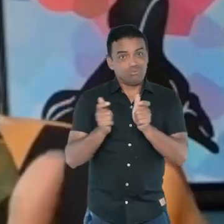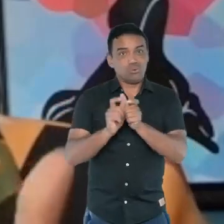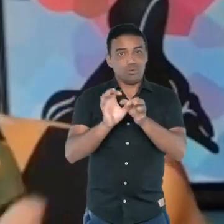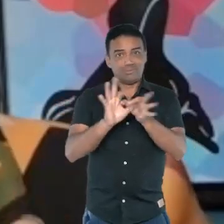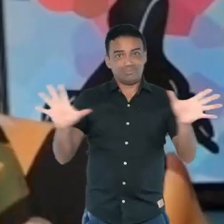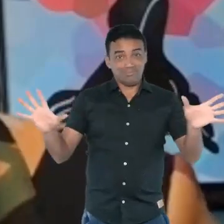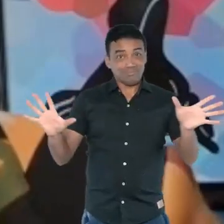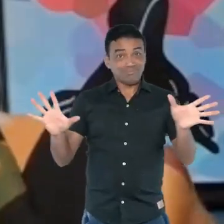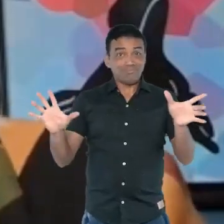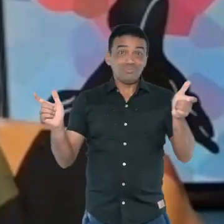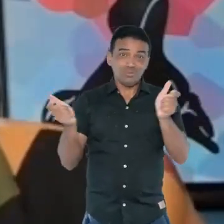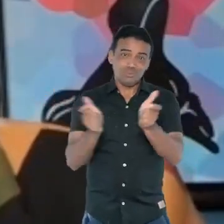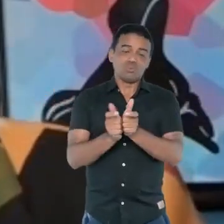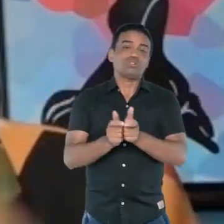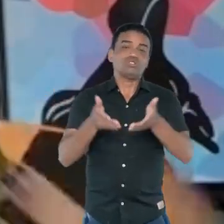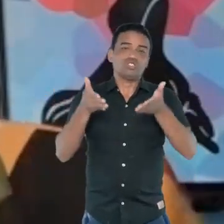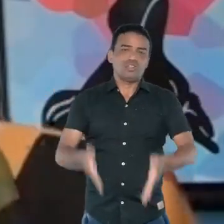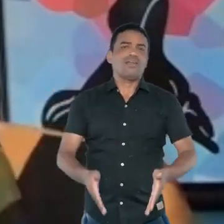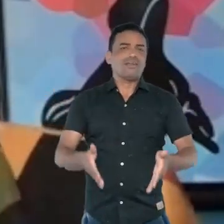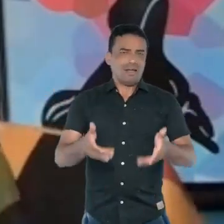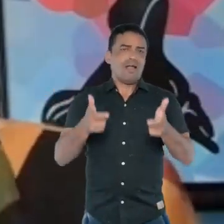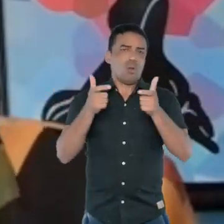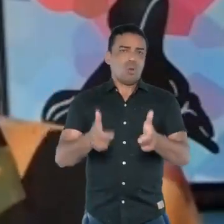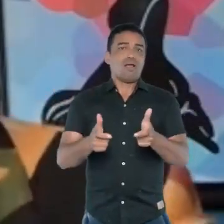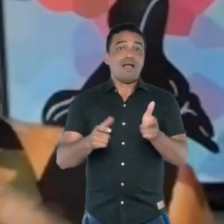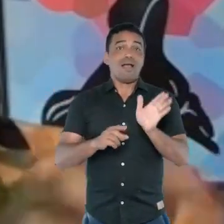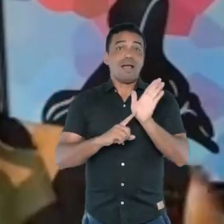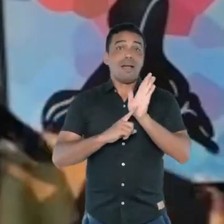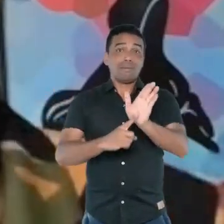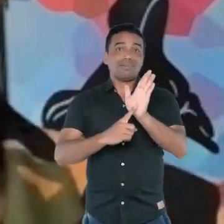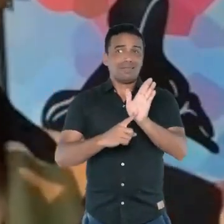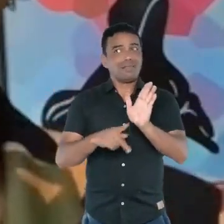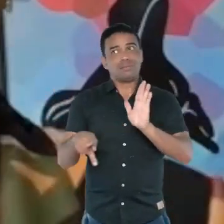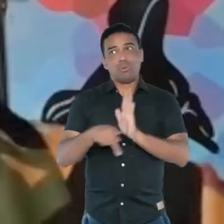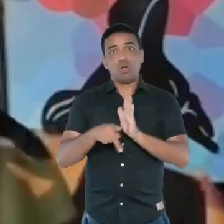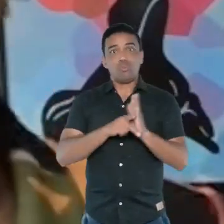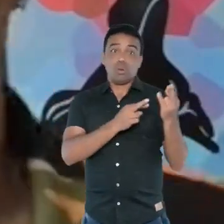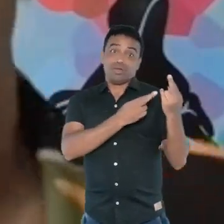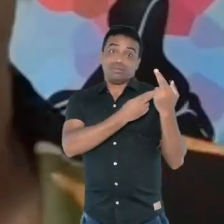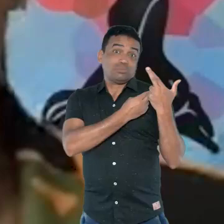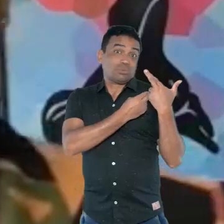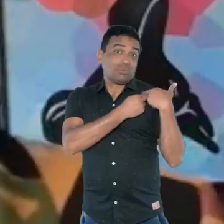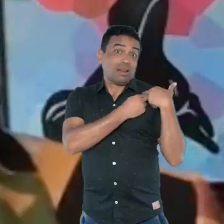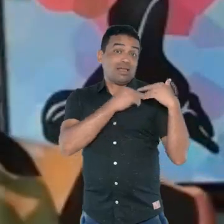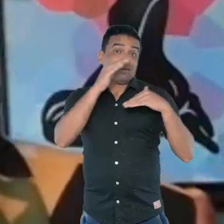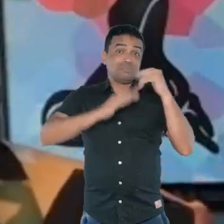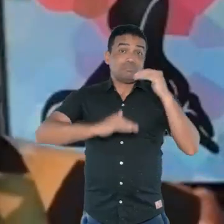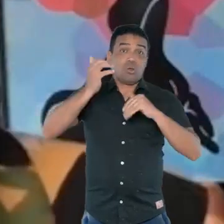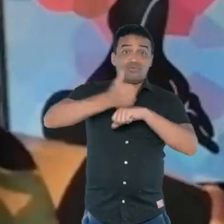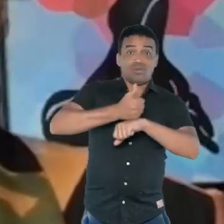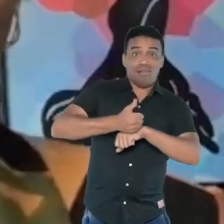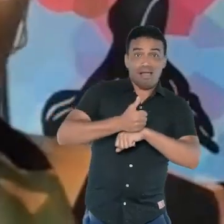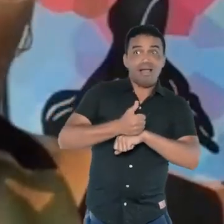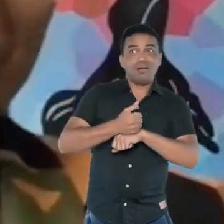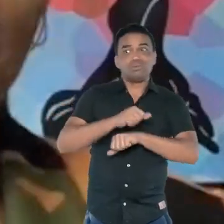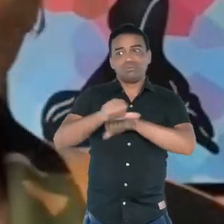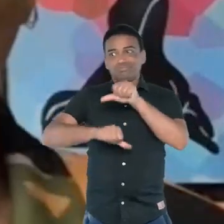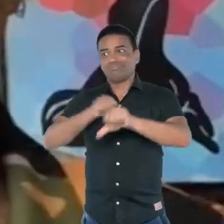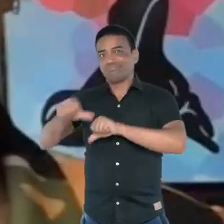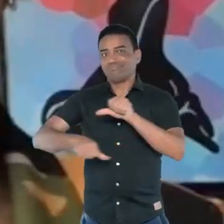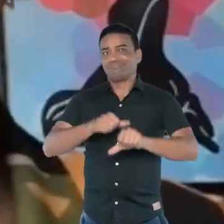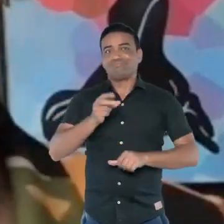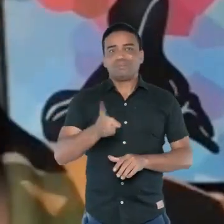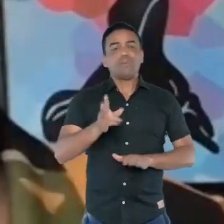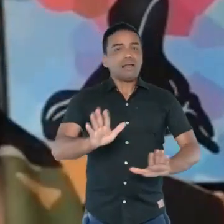marcas patrocinadoras do evento. Na parte inferior direita se encontra o intérprete de Libras, um homem que